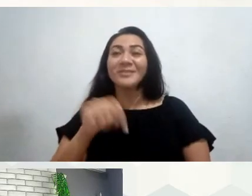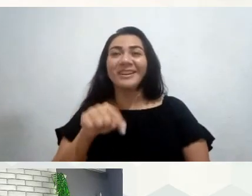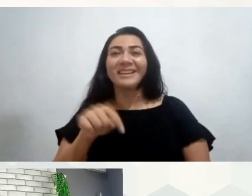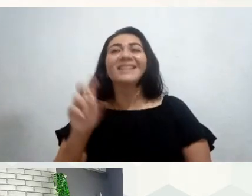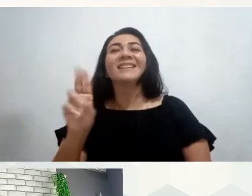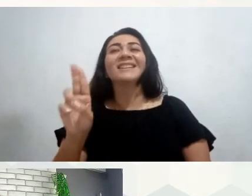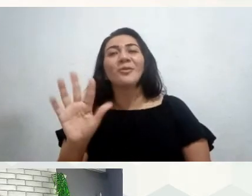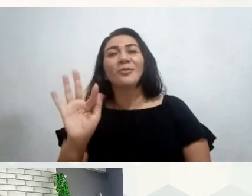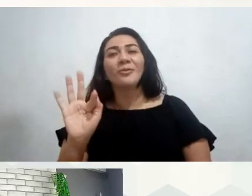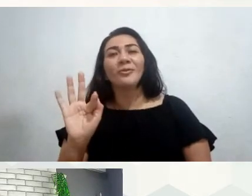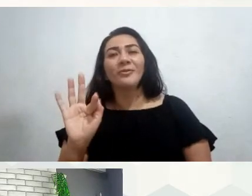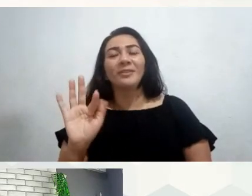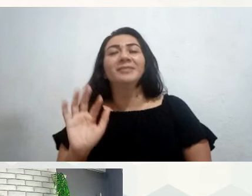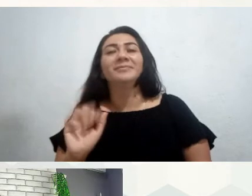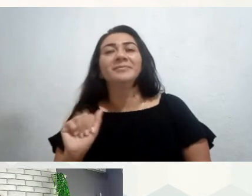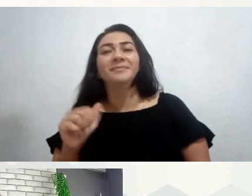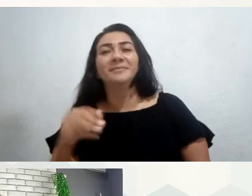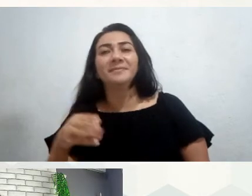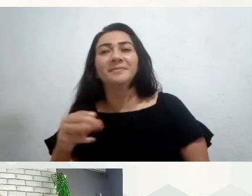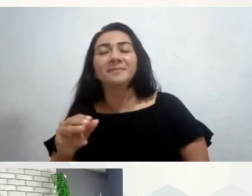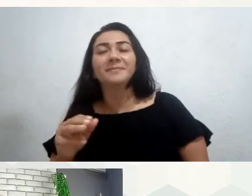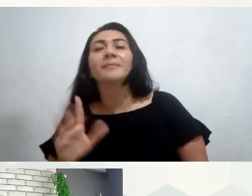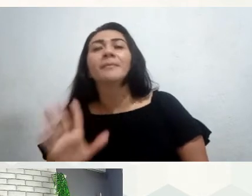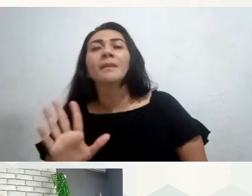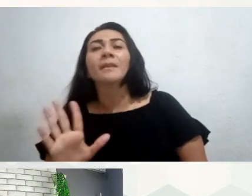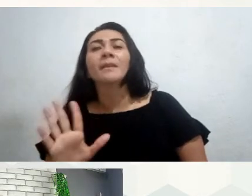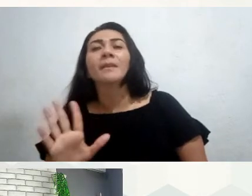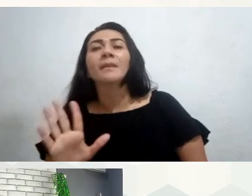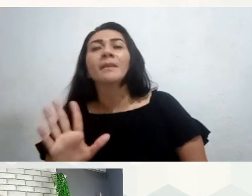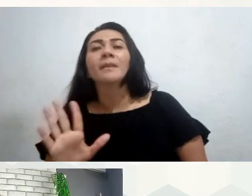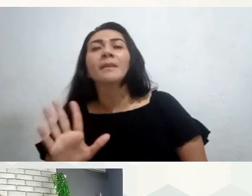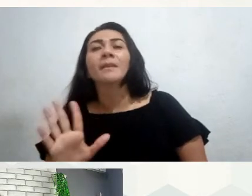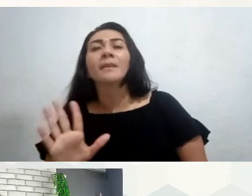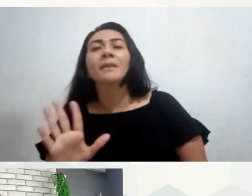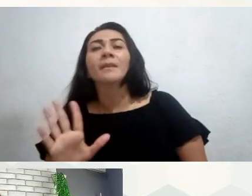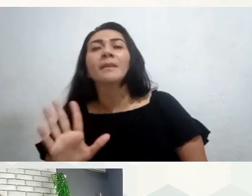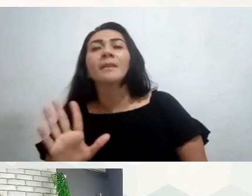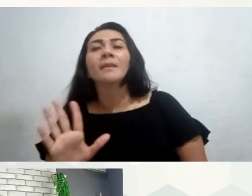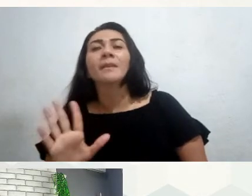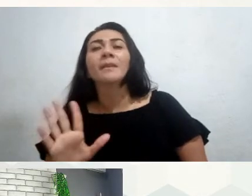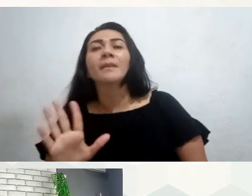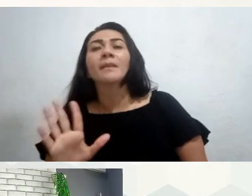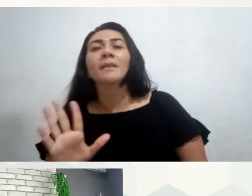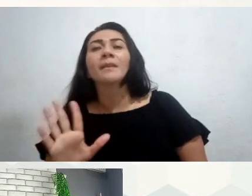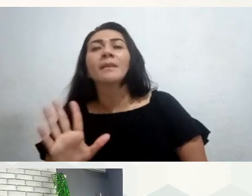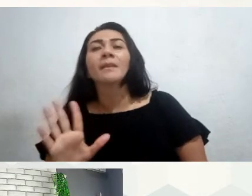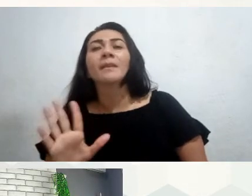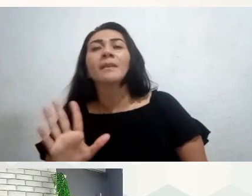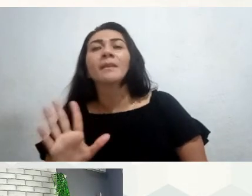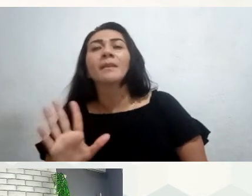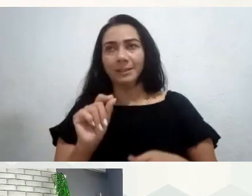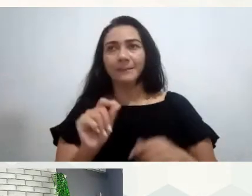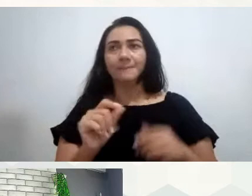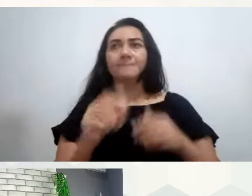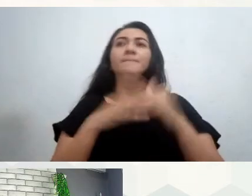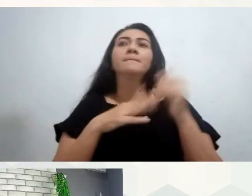prática, quais qualificações são necessárias ao bibliotecário gestor de